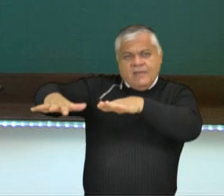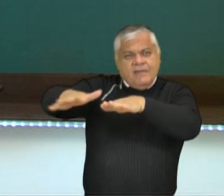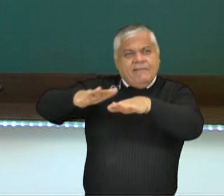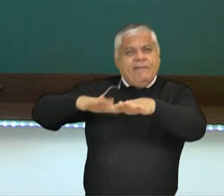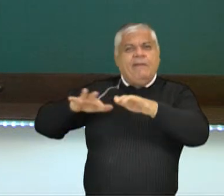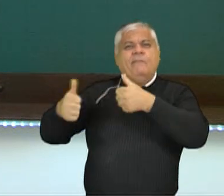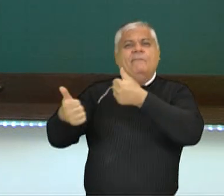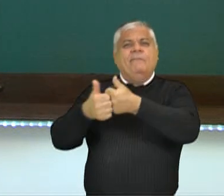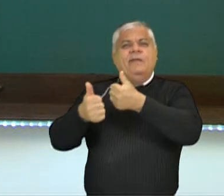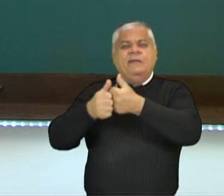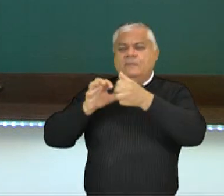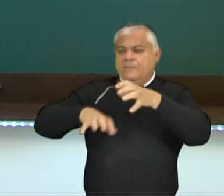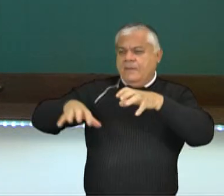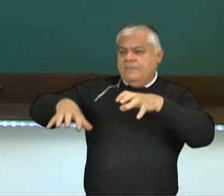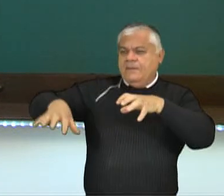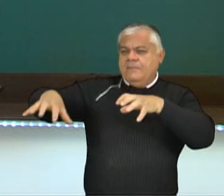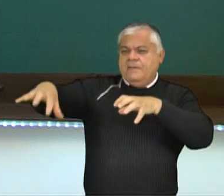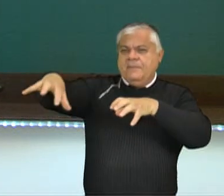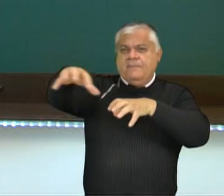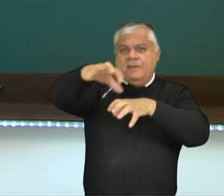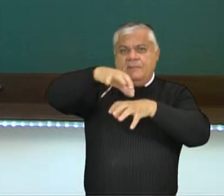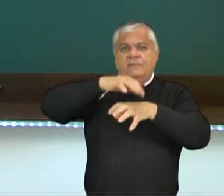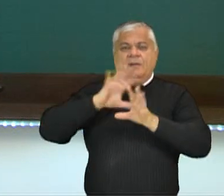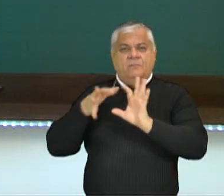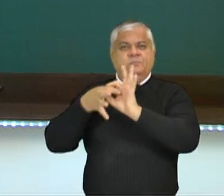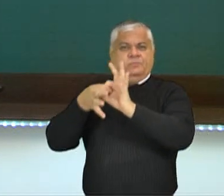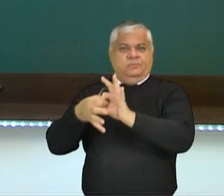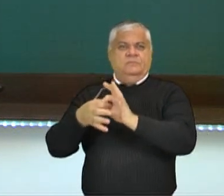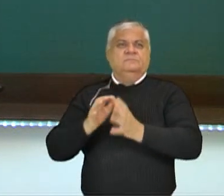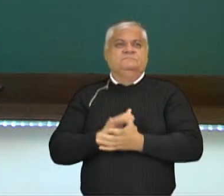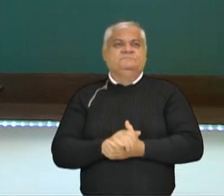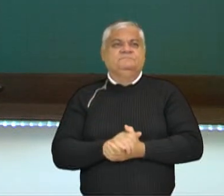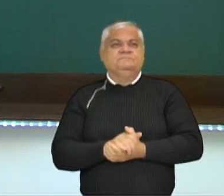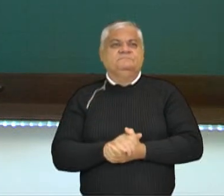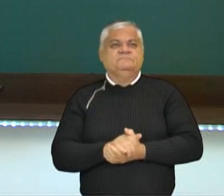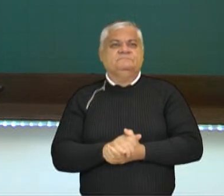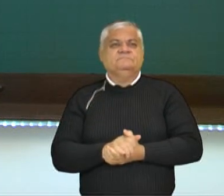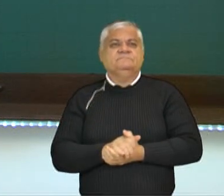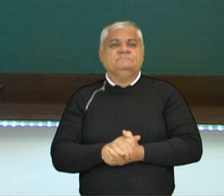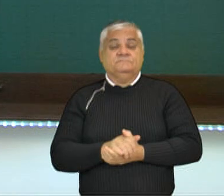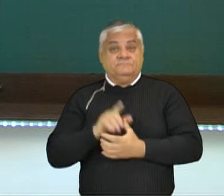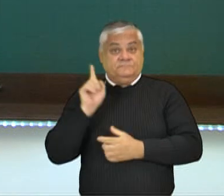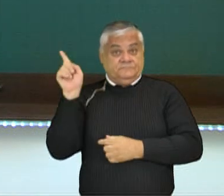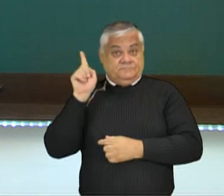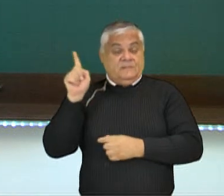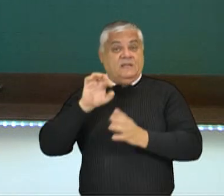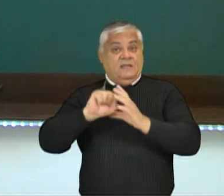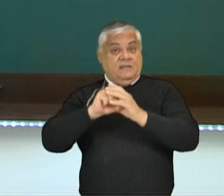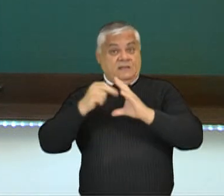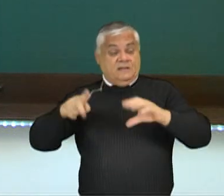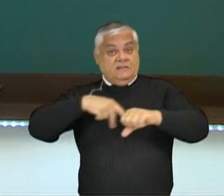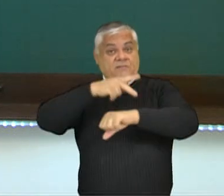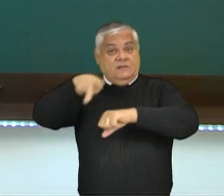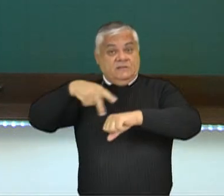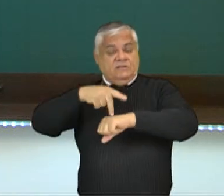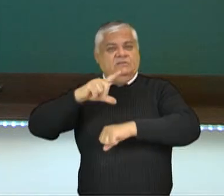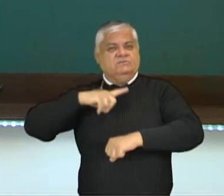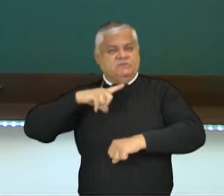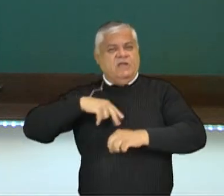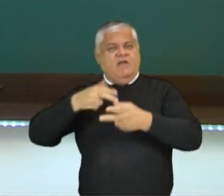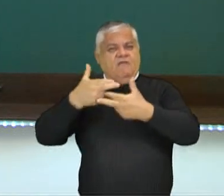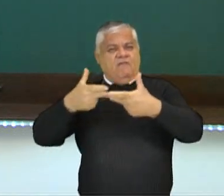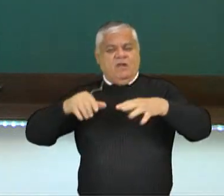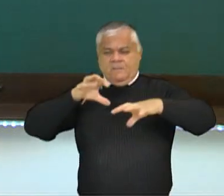por várias nações. Então essa característica, né, era habitada por vários